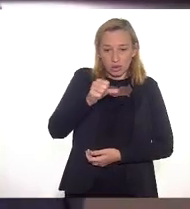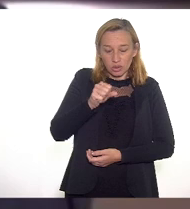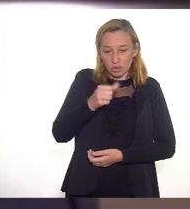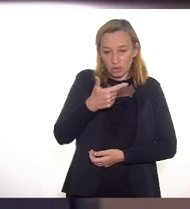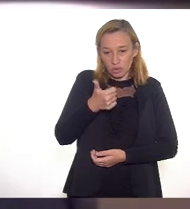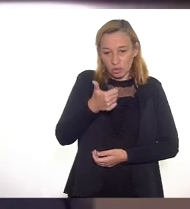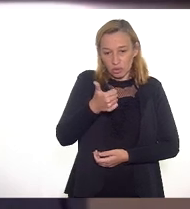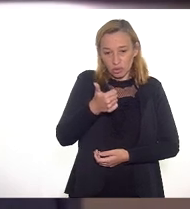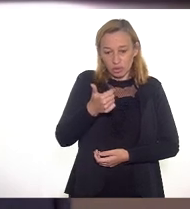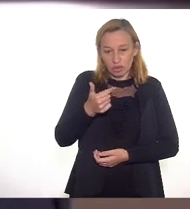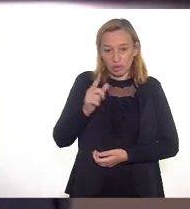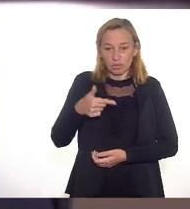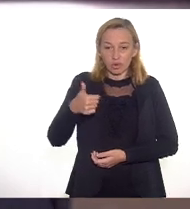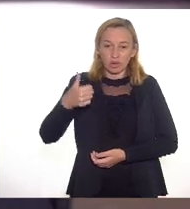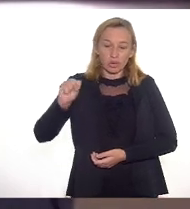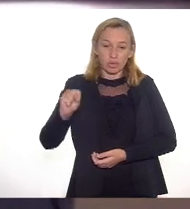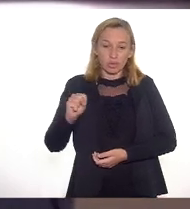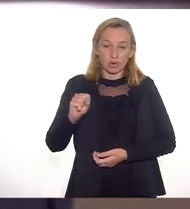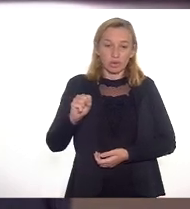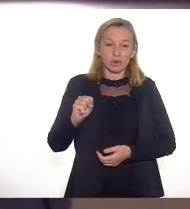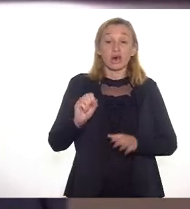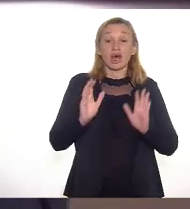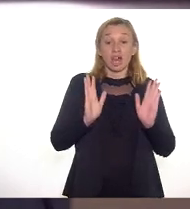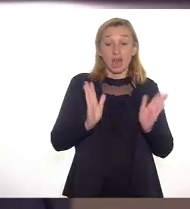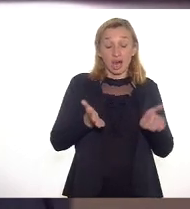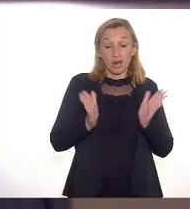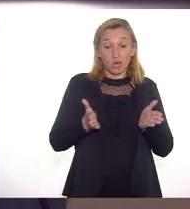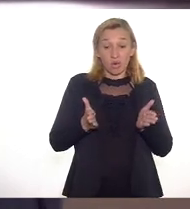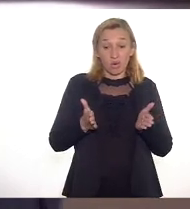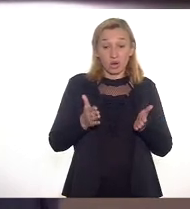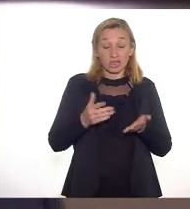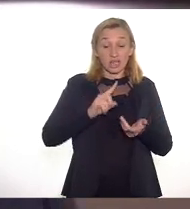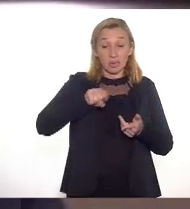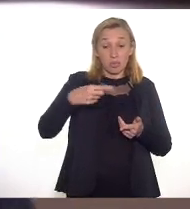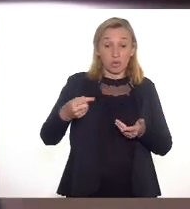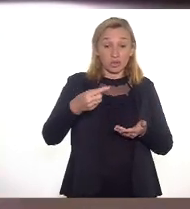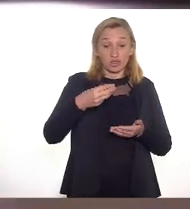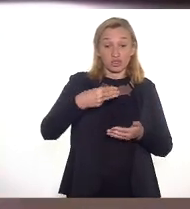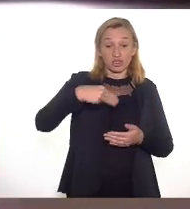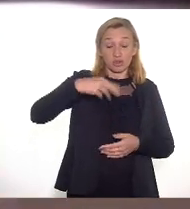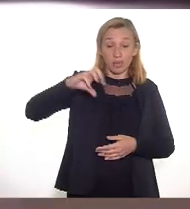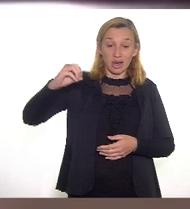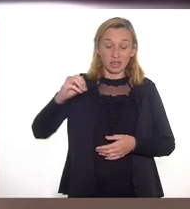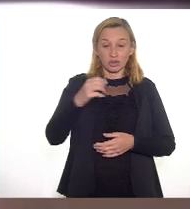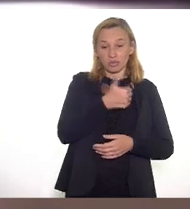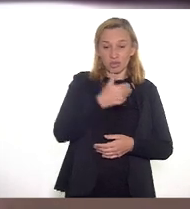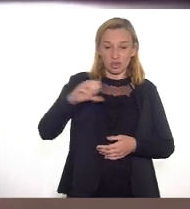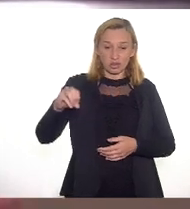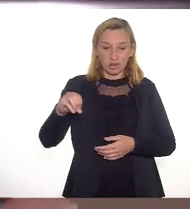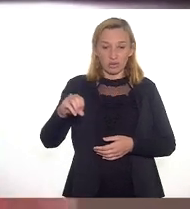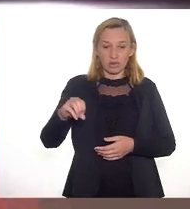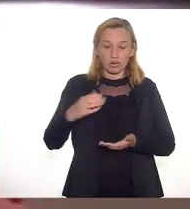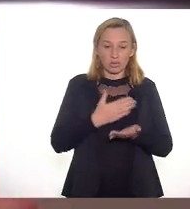Mas a partir de março de 2019, começou 13, 14, 15, até que eu